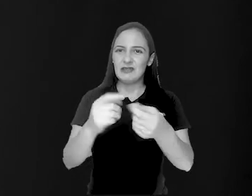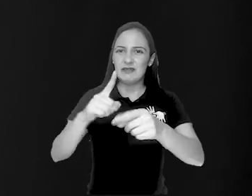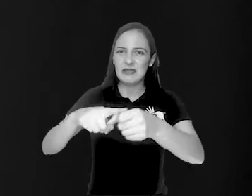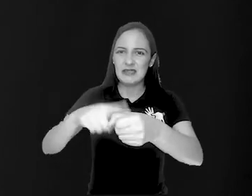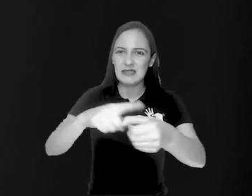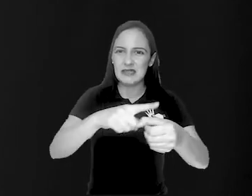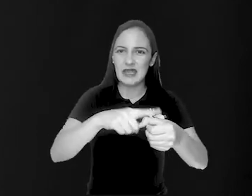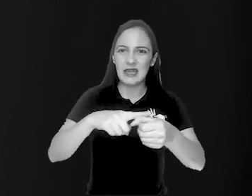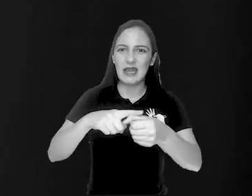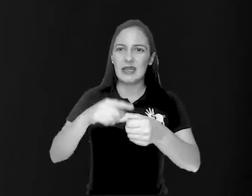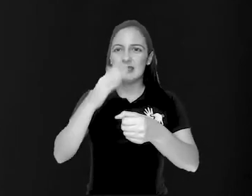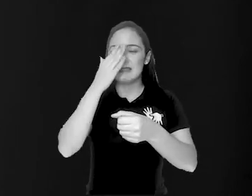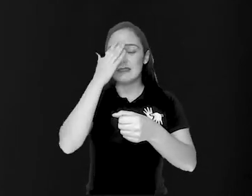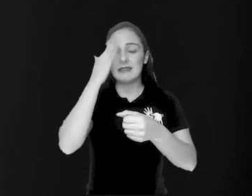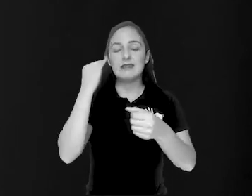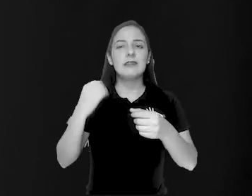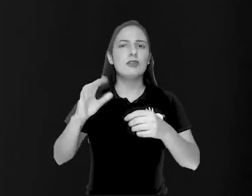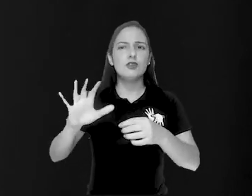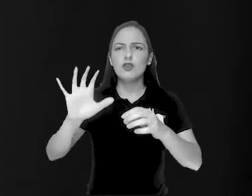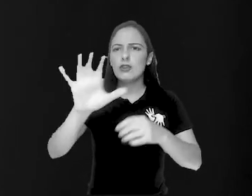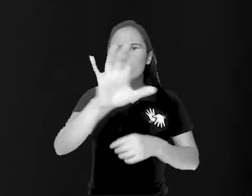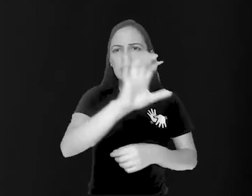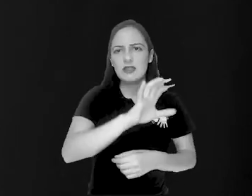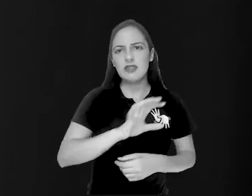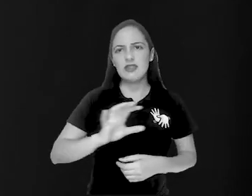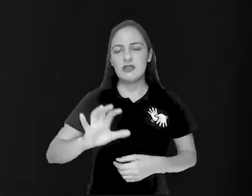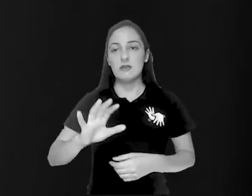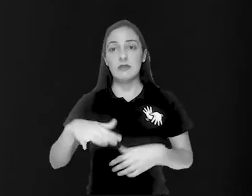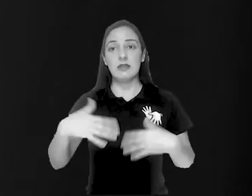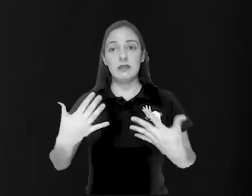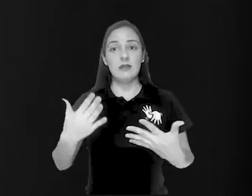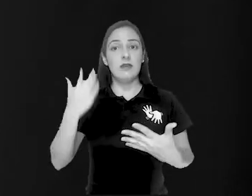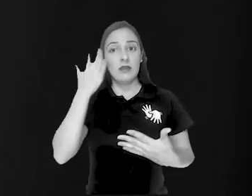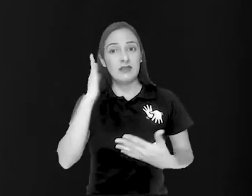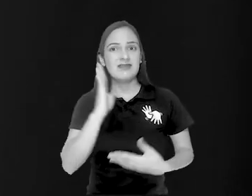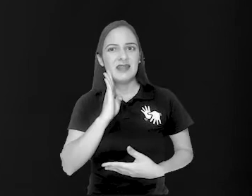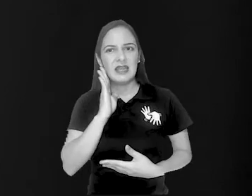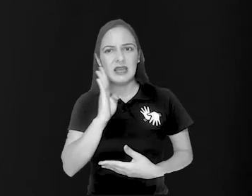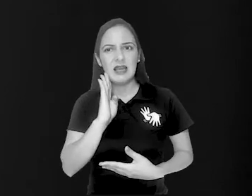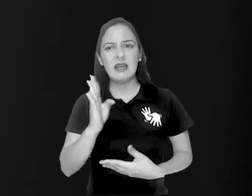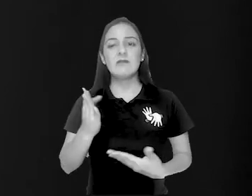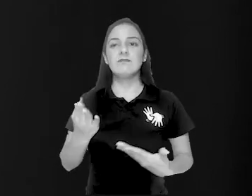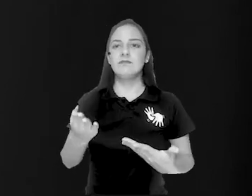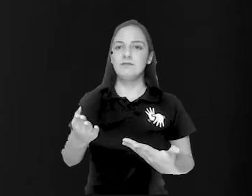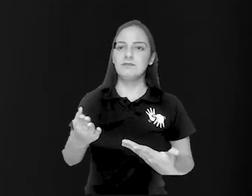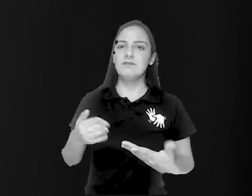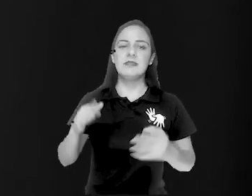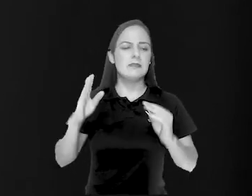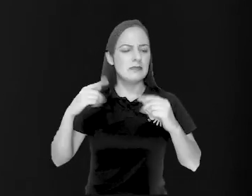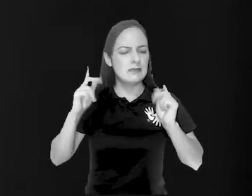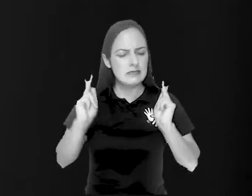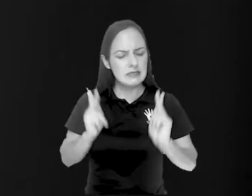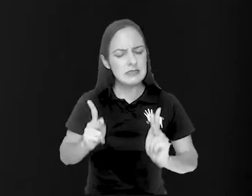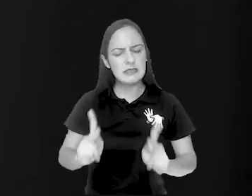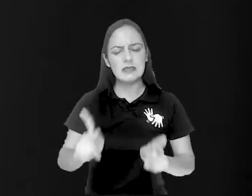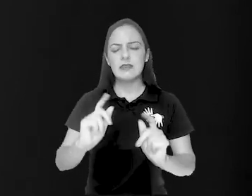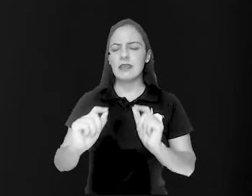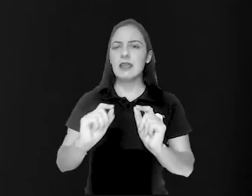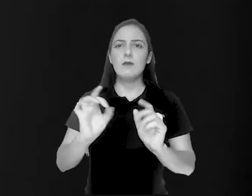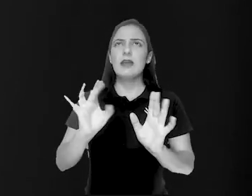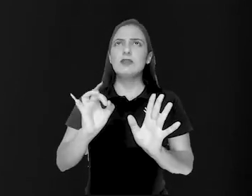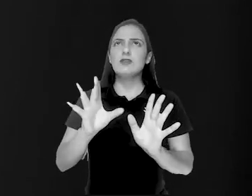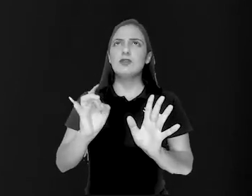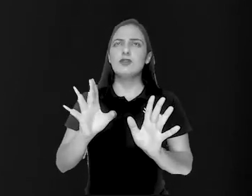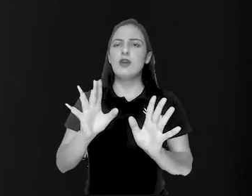de Pecatuba como aqui da região. Então eu acho isso muito bacana, né? E cada vez mais. Mas não é só